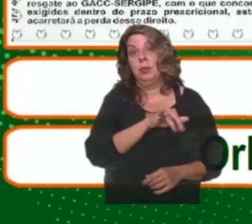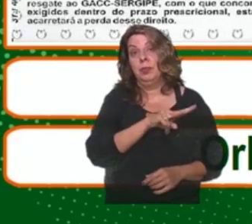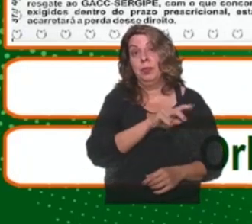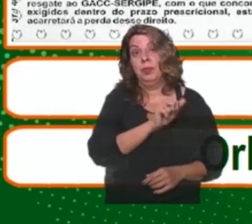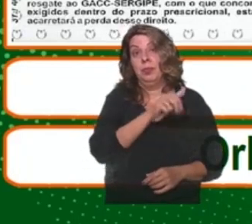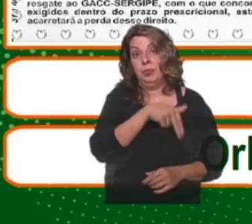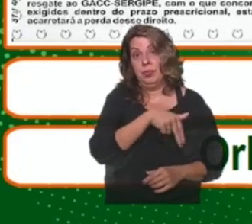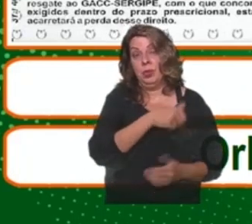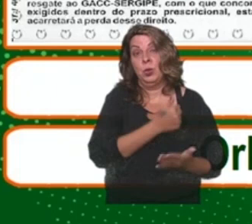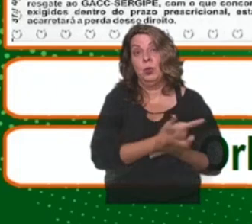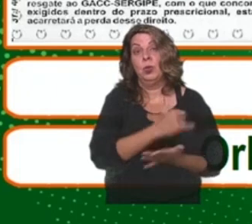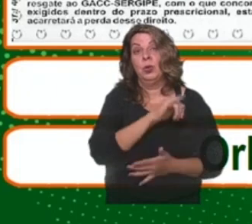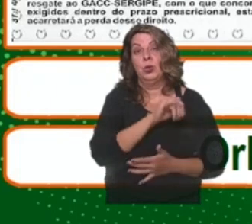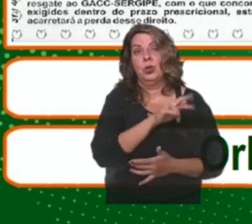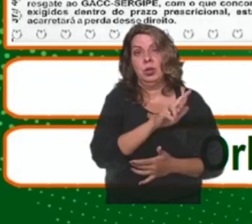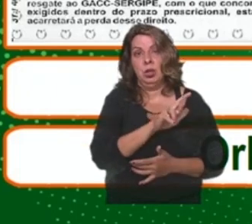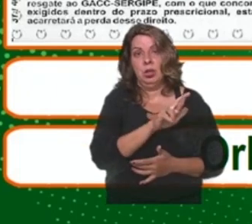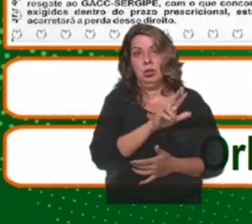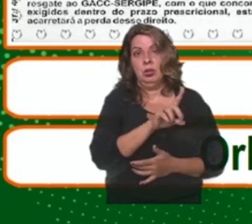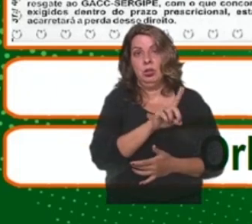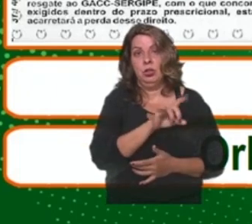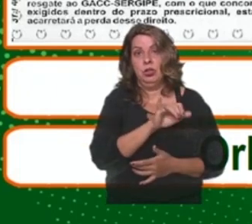JR Diego, acho que é isso.